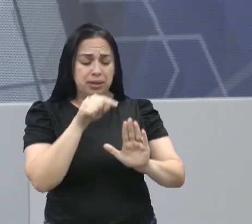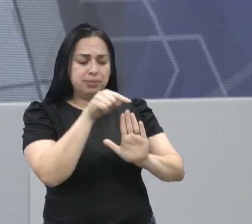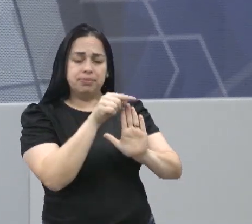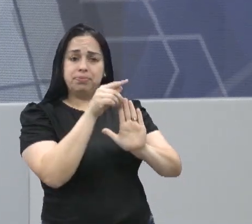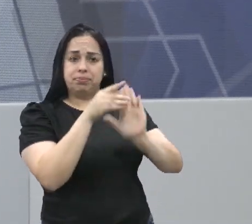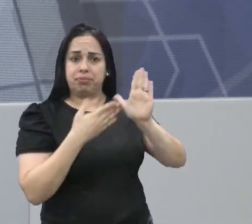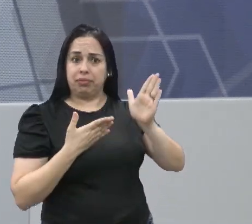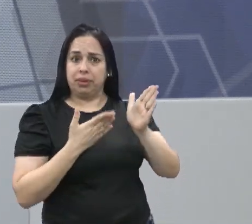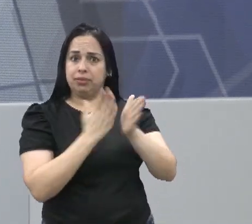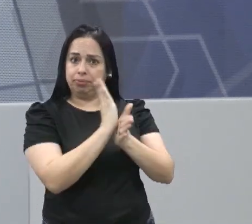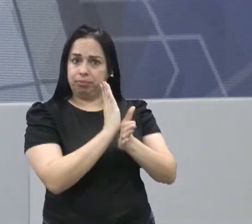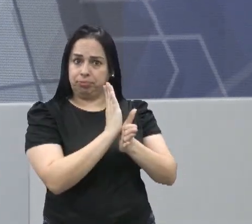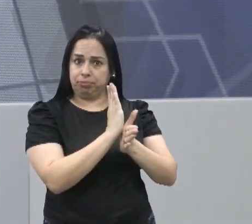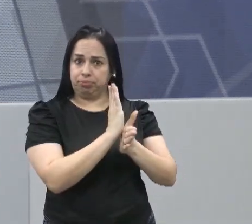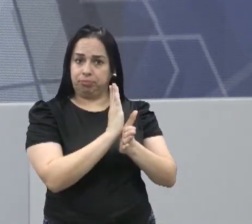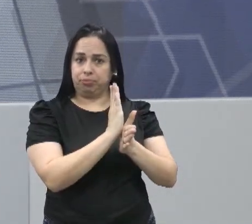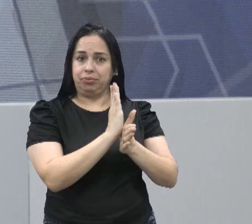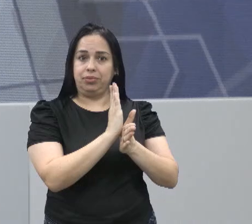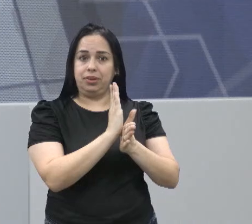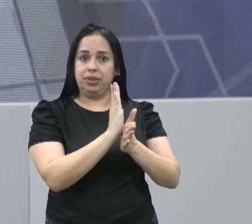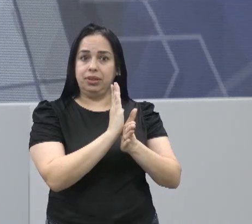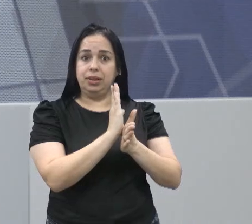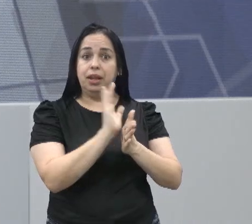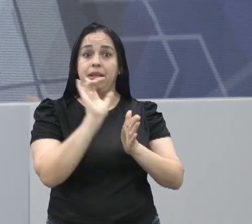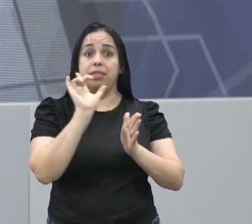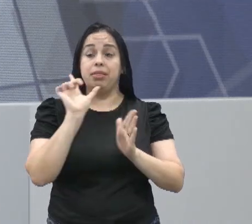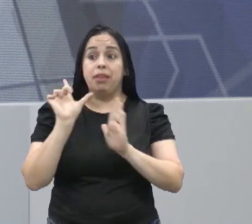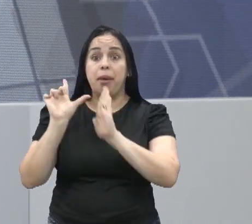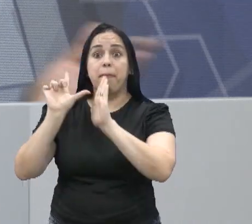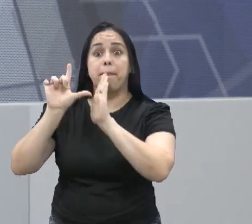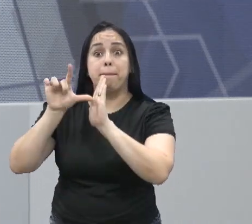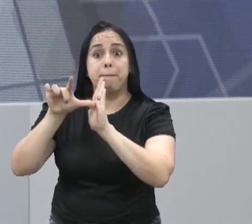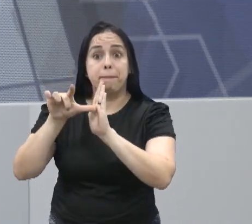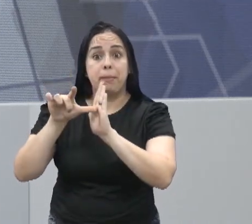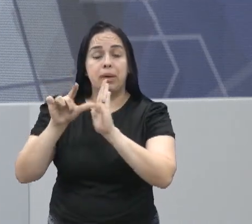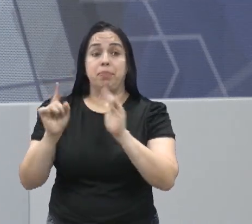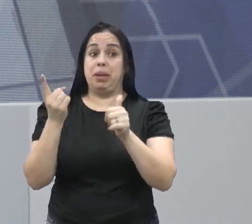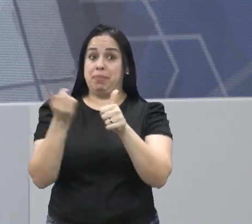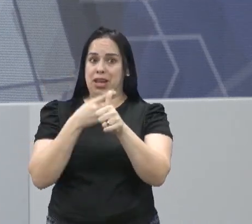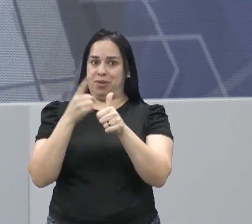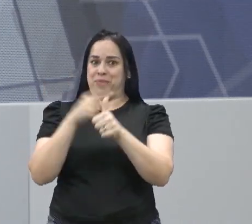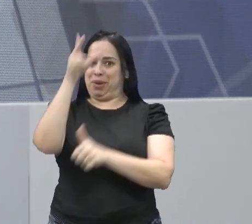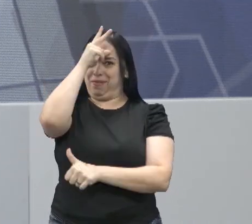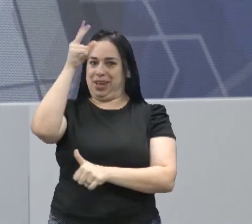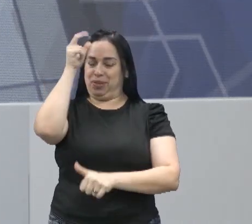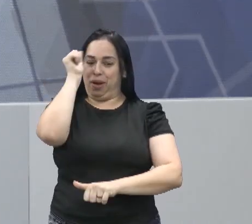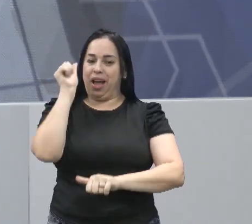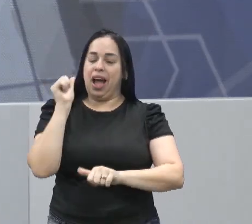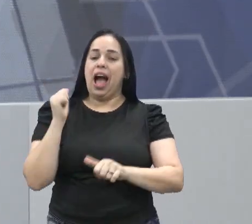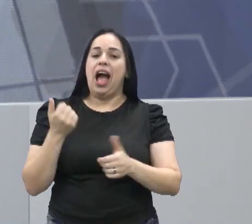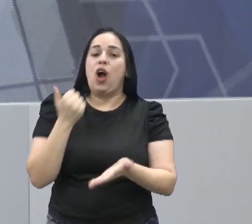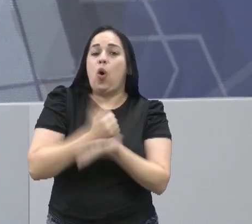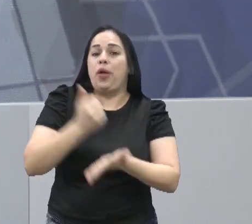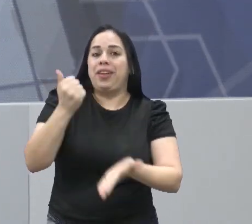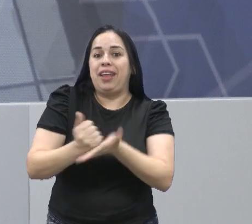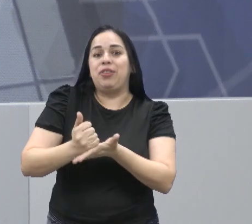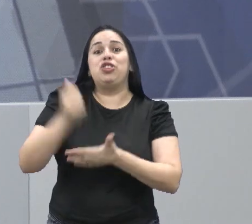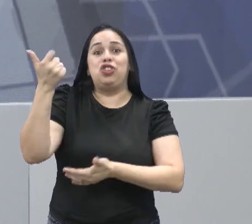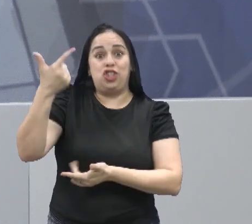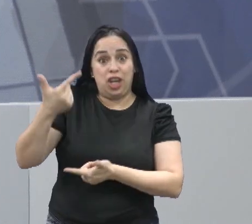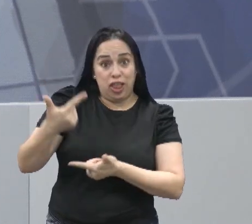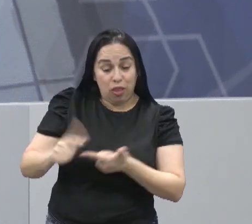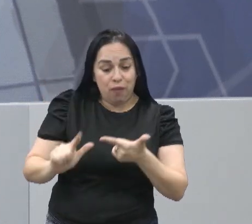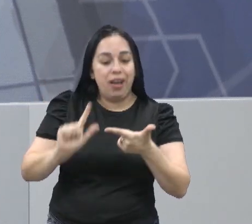aprovado e virou lei depois de renovado. O prefeito já tinha renovado. Então, ele renovou, né, e